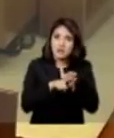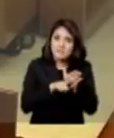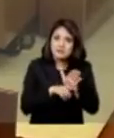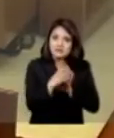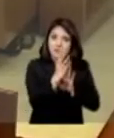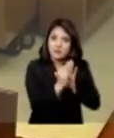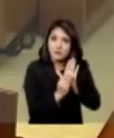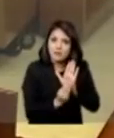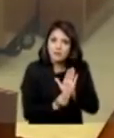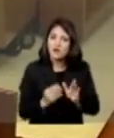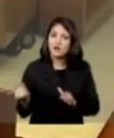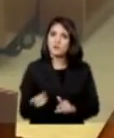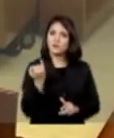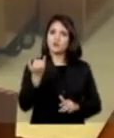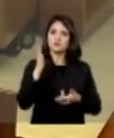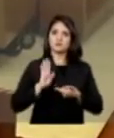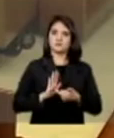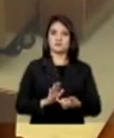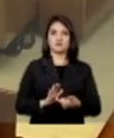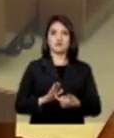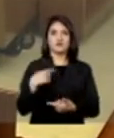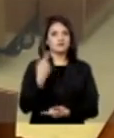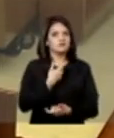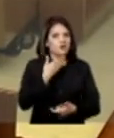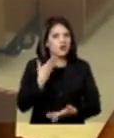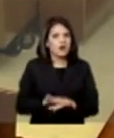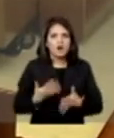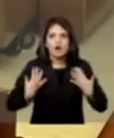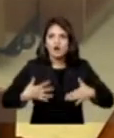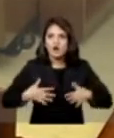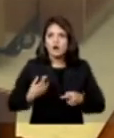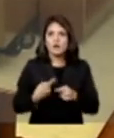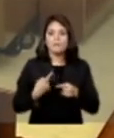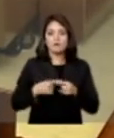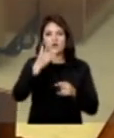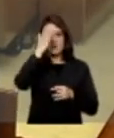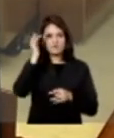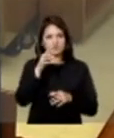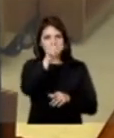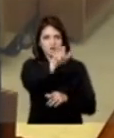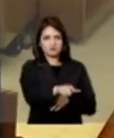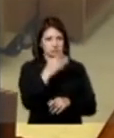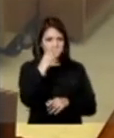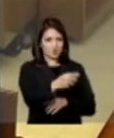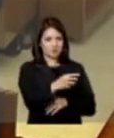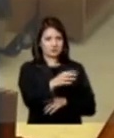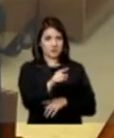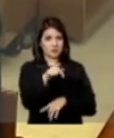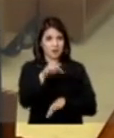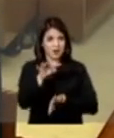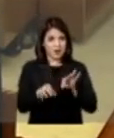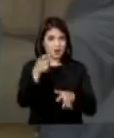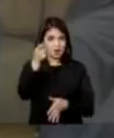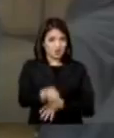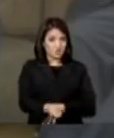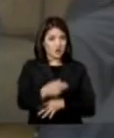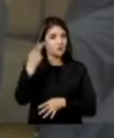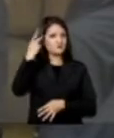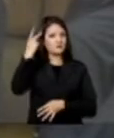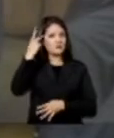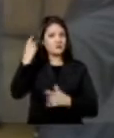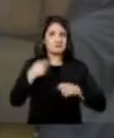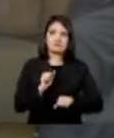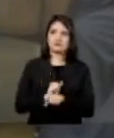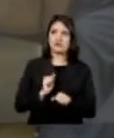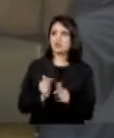e, na verdade, assustador. Por quê? Porque o acusado, no Tribunal de Justiça de São Paulo, deve contar com a sorte.